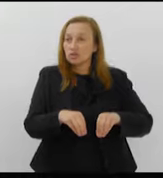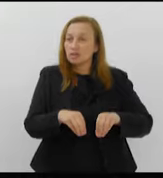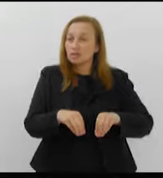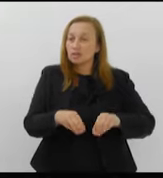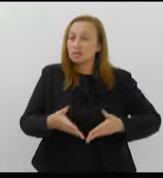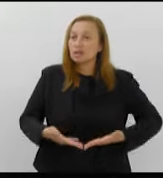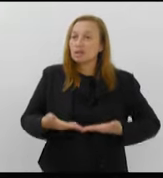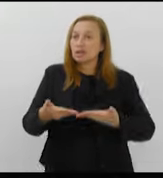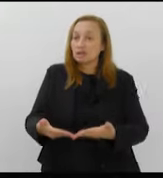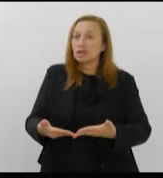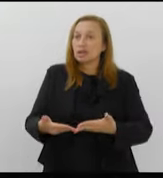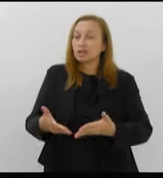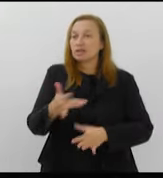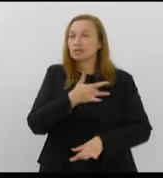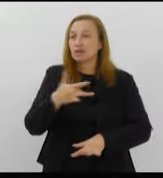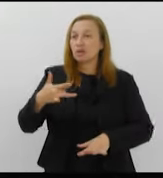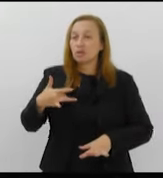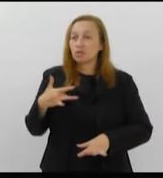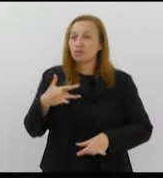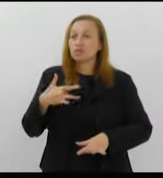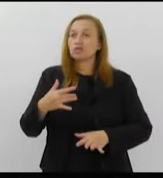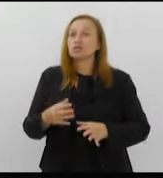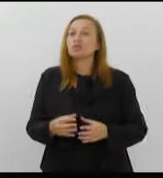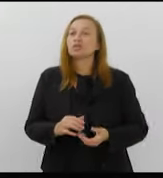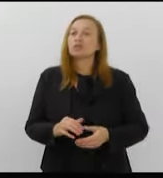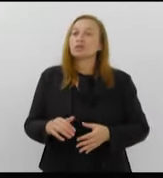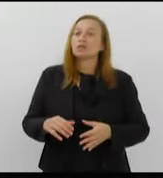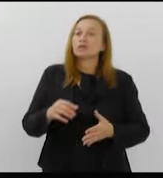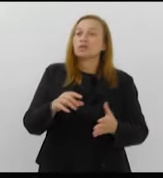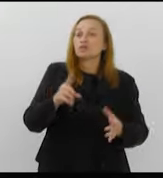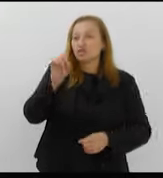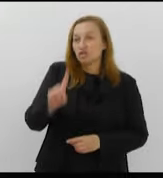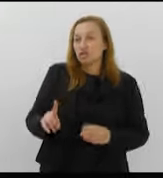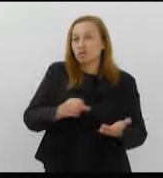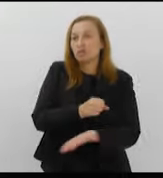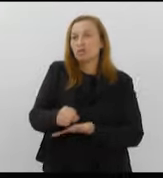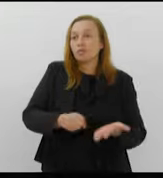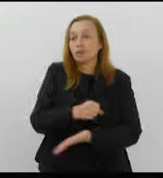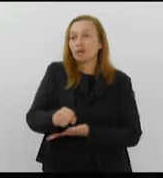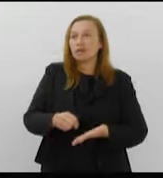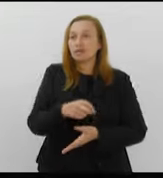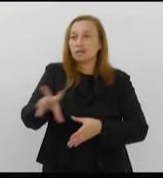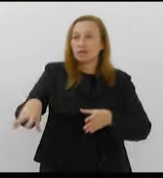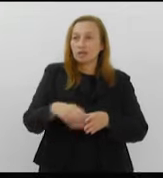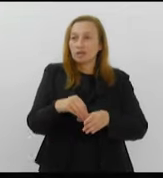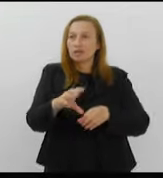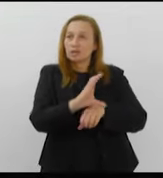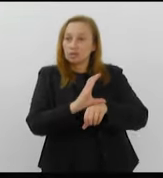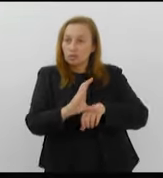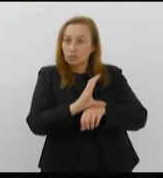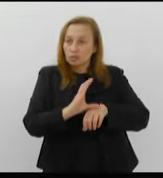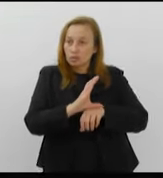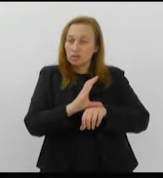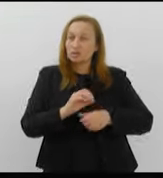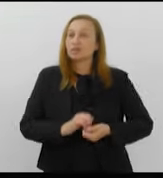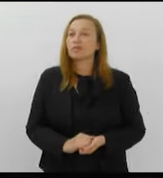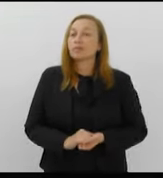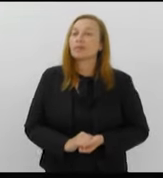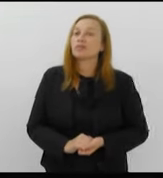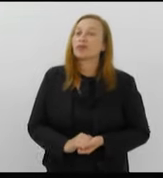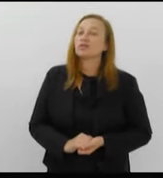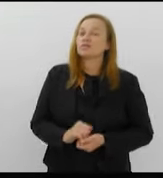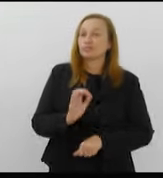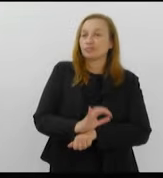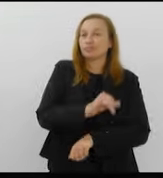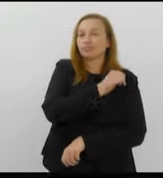da saúde, que deveria ser o gosto de um direito básico fundamental garantido pela Constituição e normativizado pela Constituição do